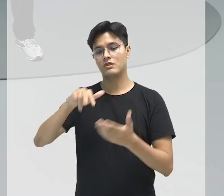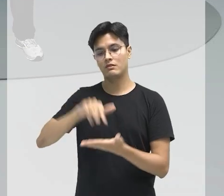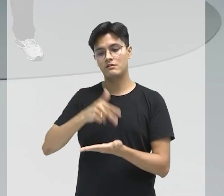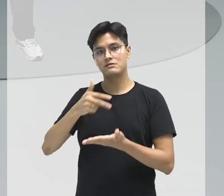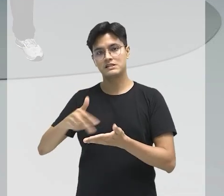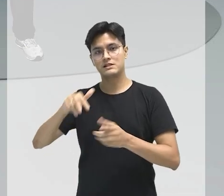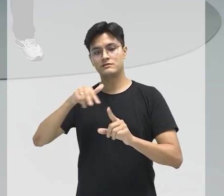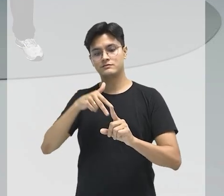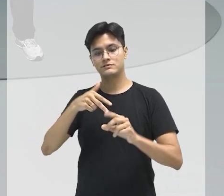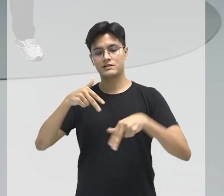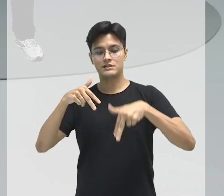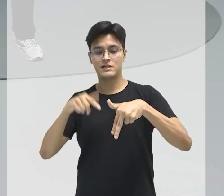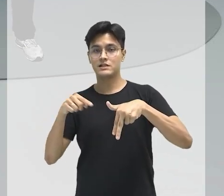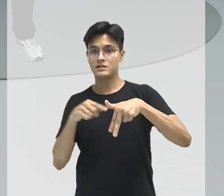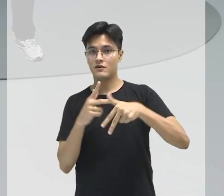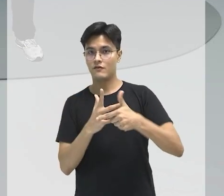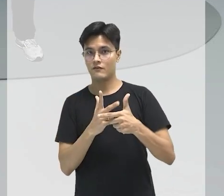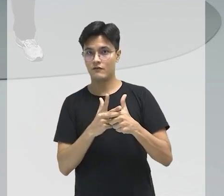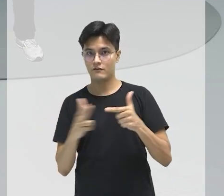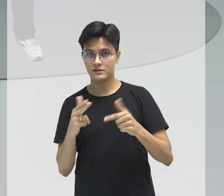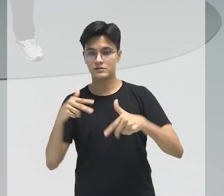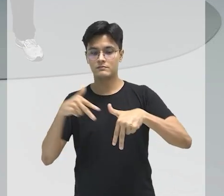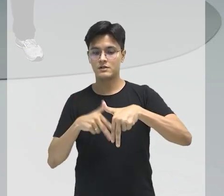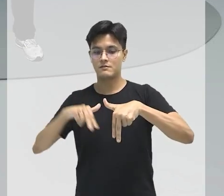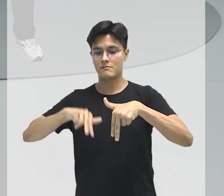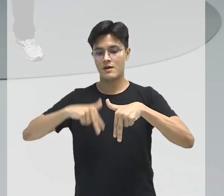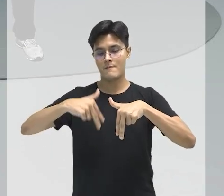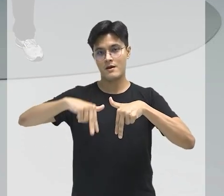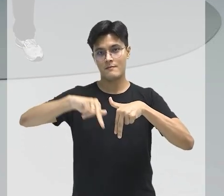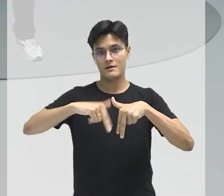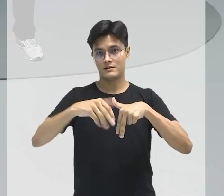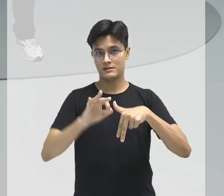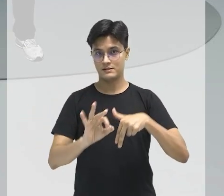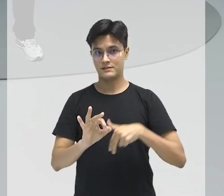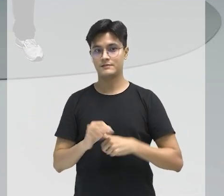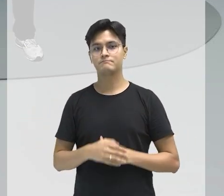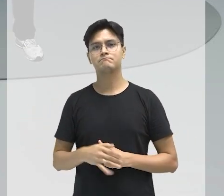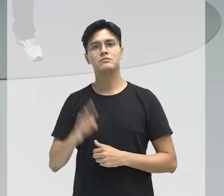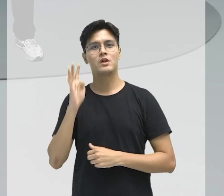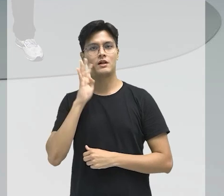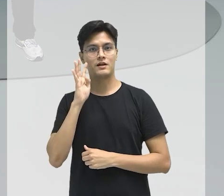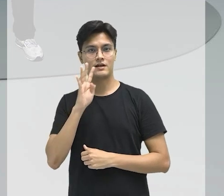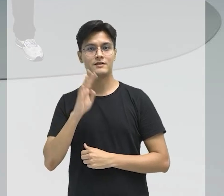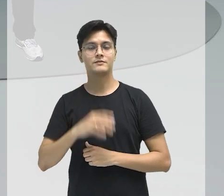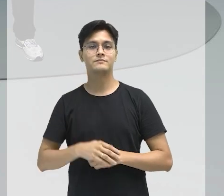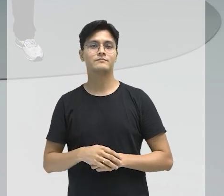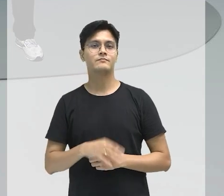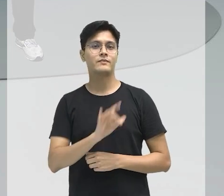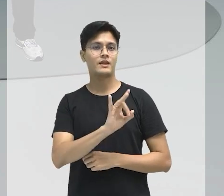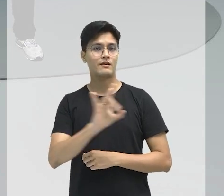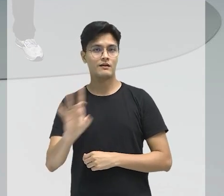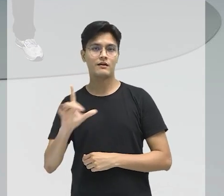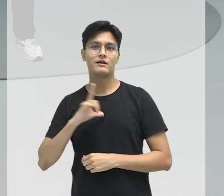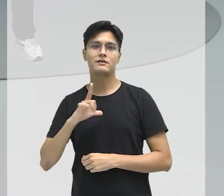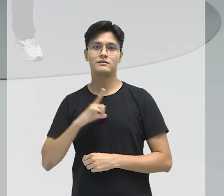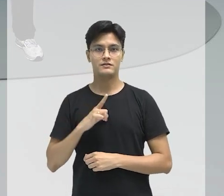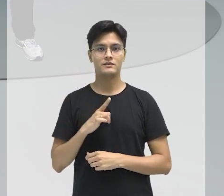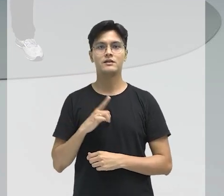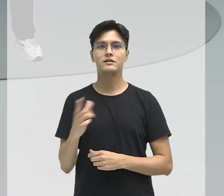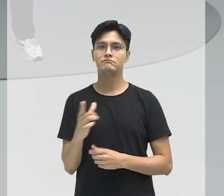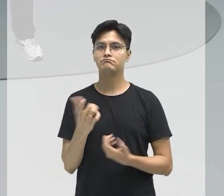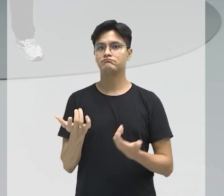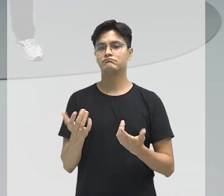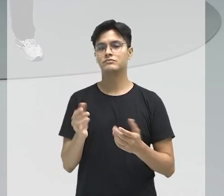para comemorar aí, fazer homenagem ao pirarucu. Muito legal, né? Tá vendo? Cada uma é de um